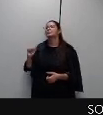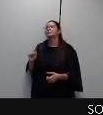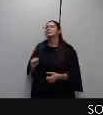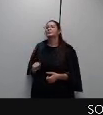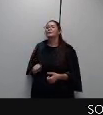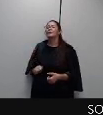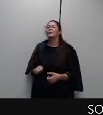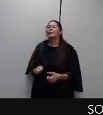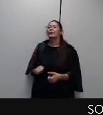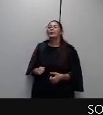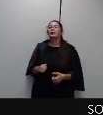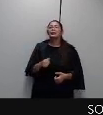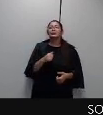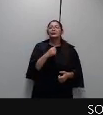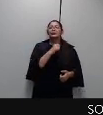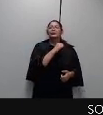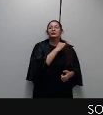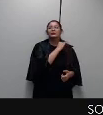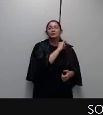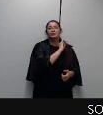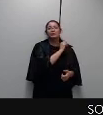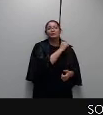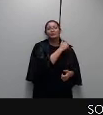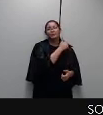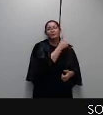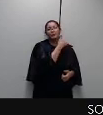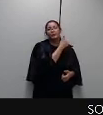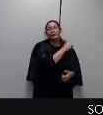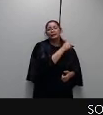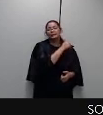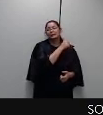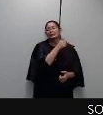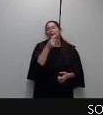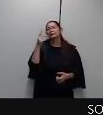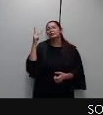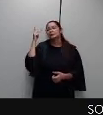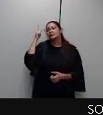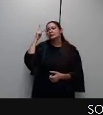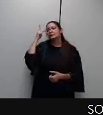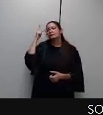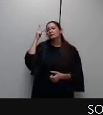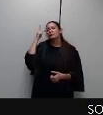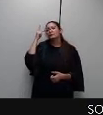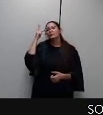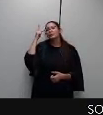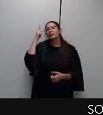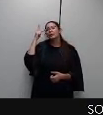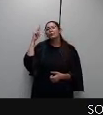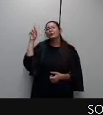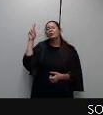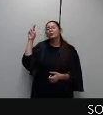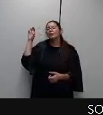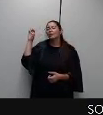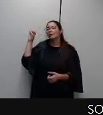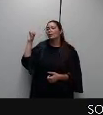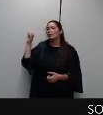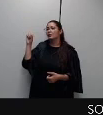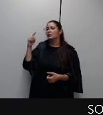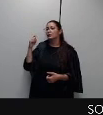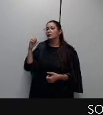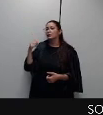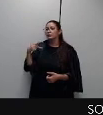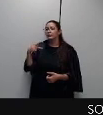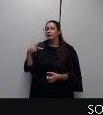831188fe São Paulo processo da relatoria do ministro Napoleão